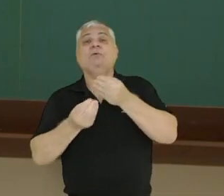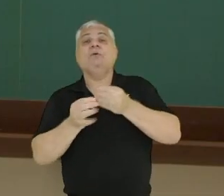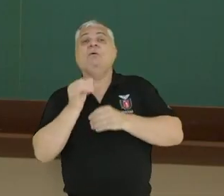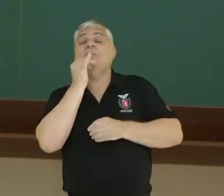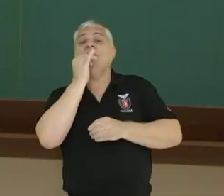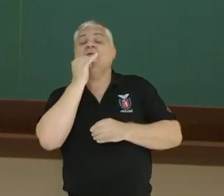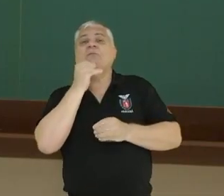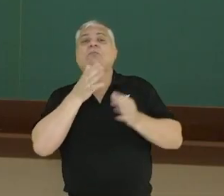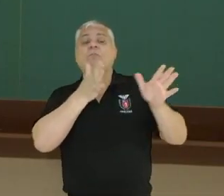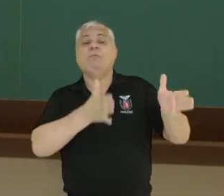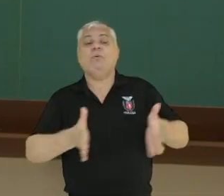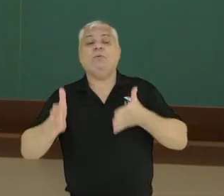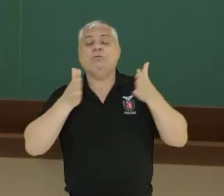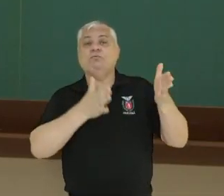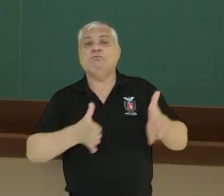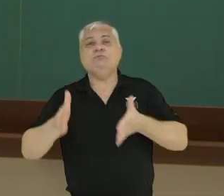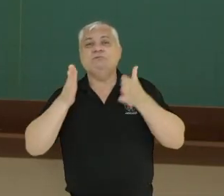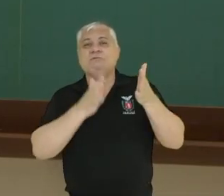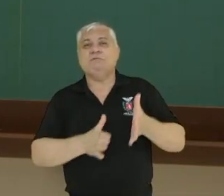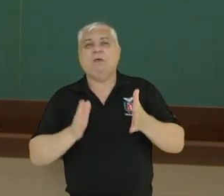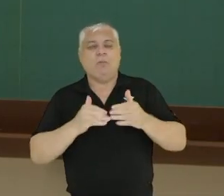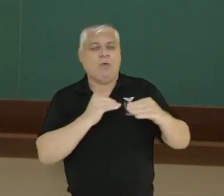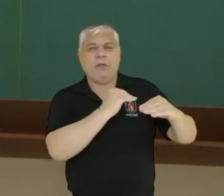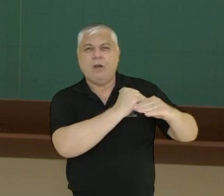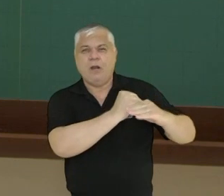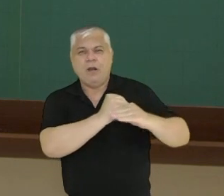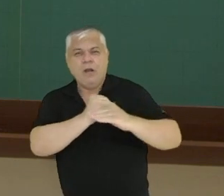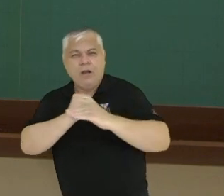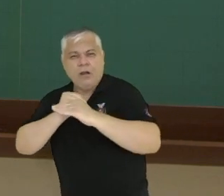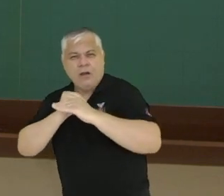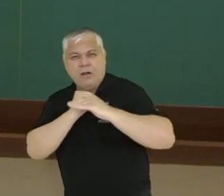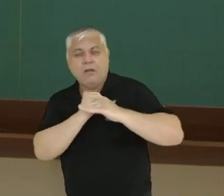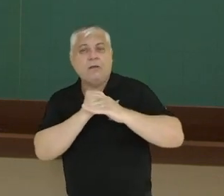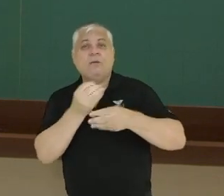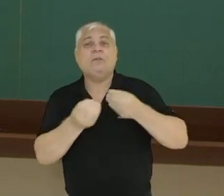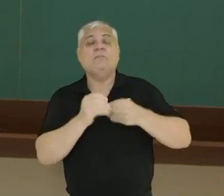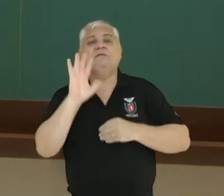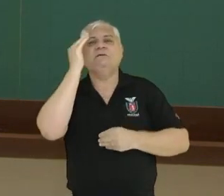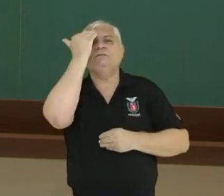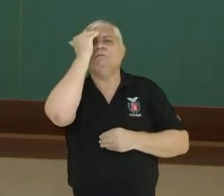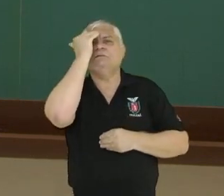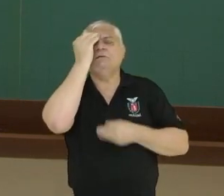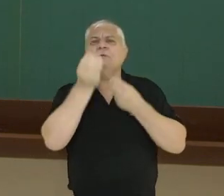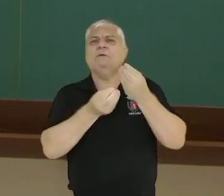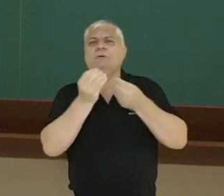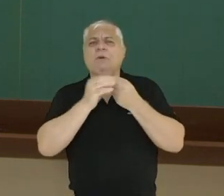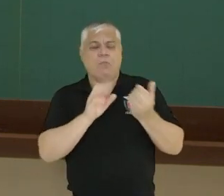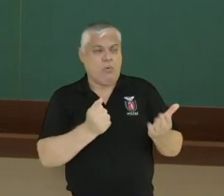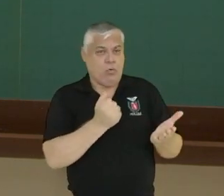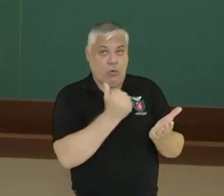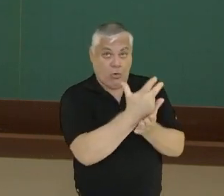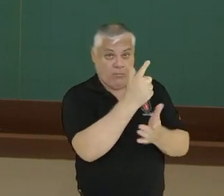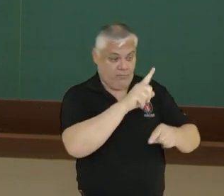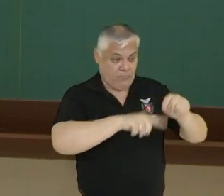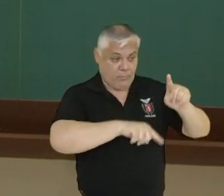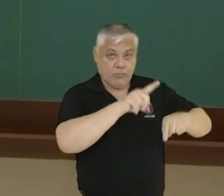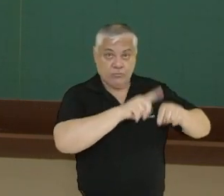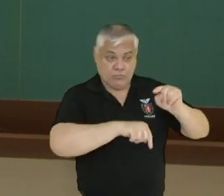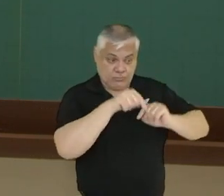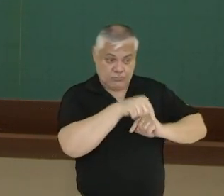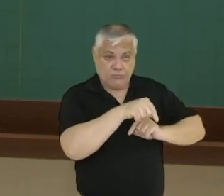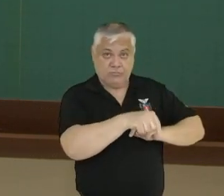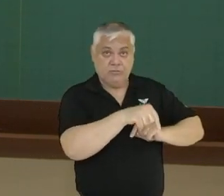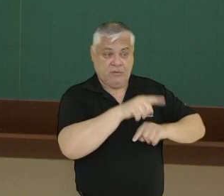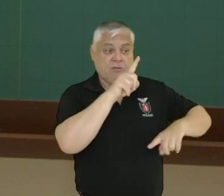processo produtivo, uma cadeia de produção para que você entenda que a compra de um determinado produto,